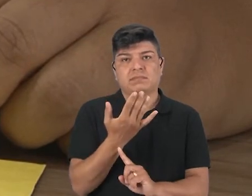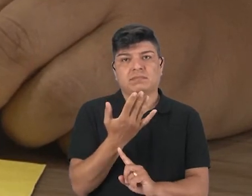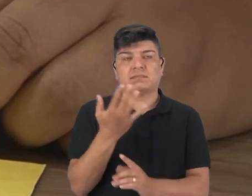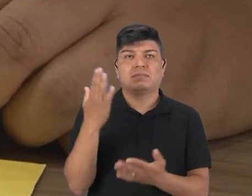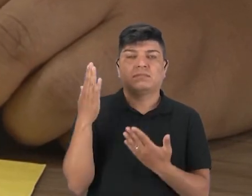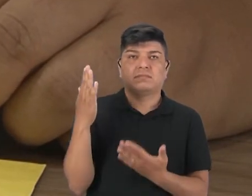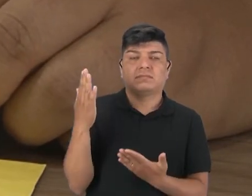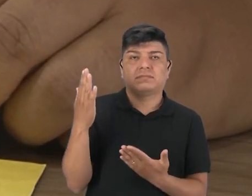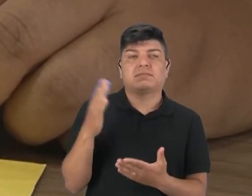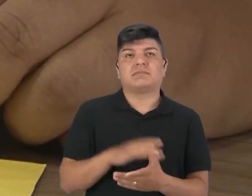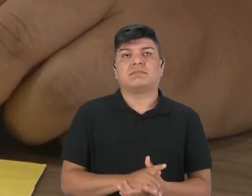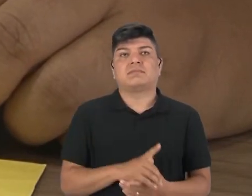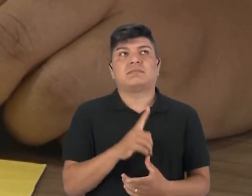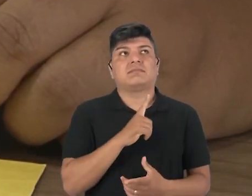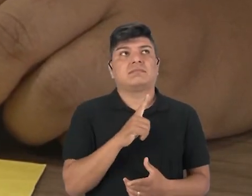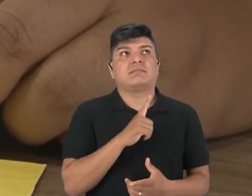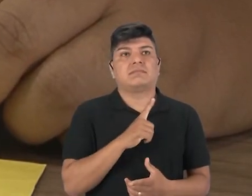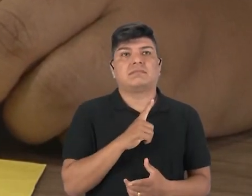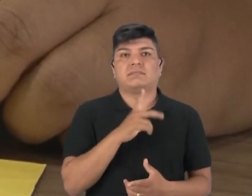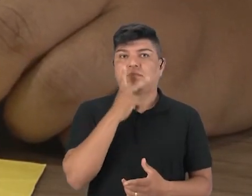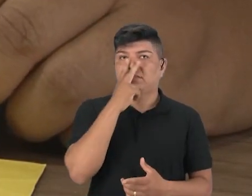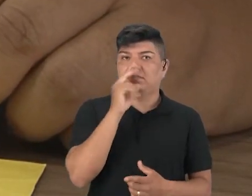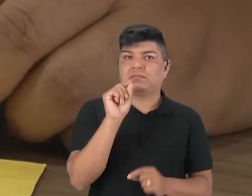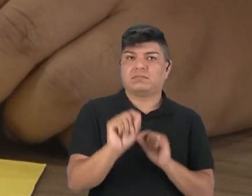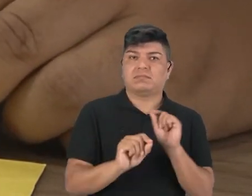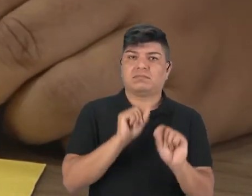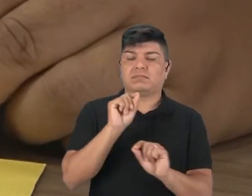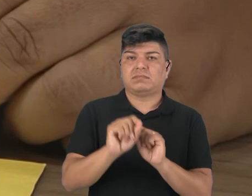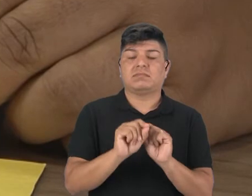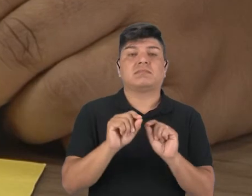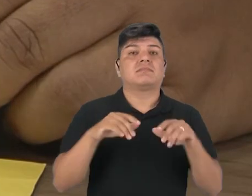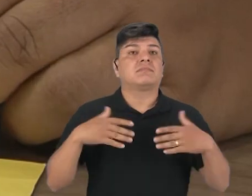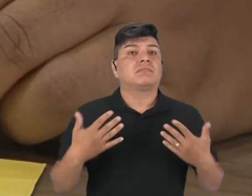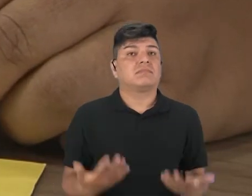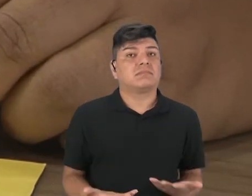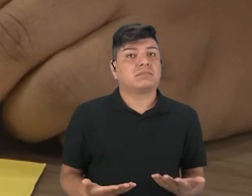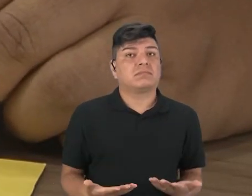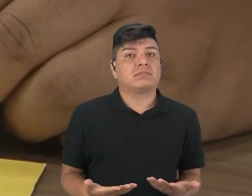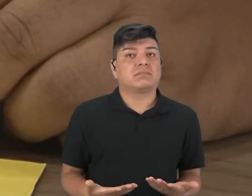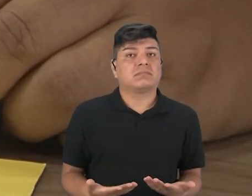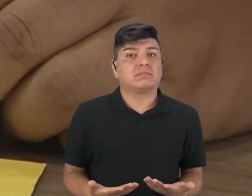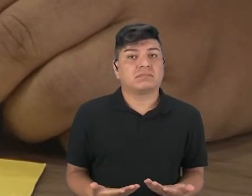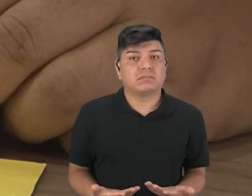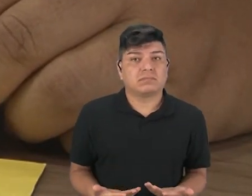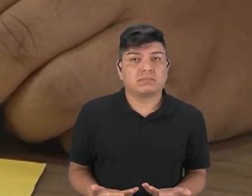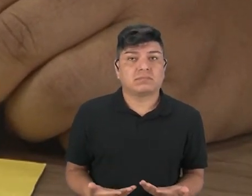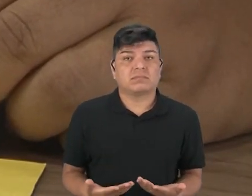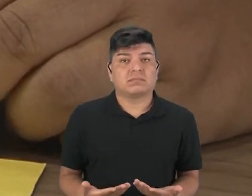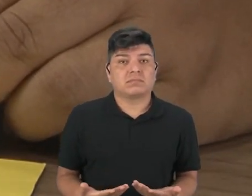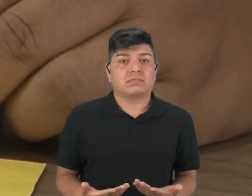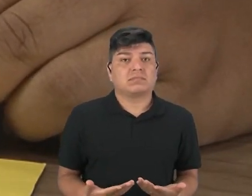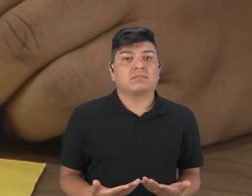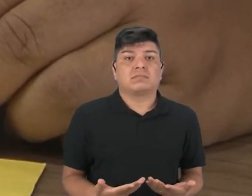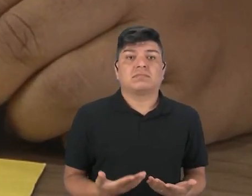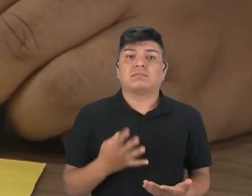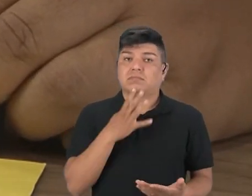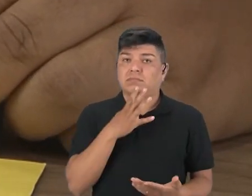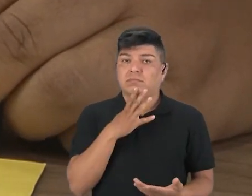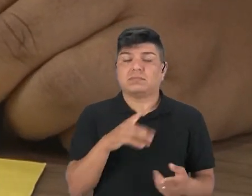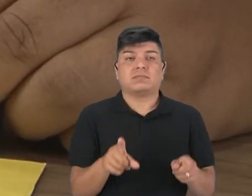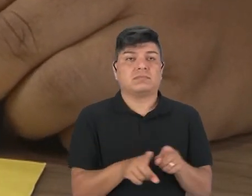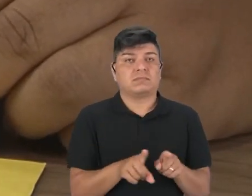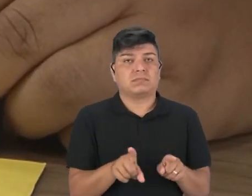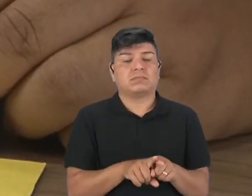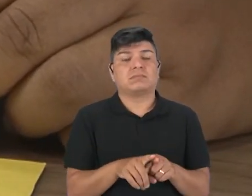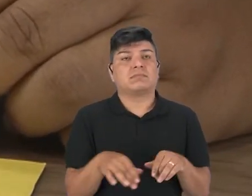do bolo. Tem um formato parecido, uma forma parecida com o outro sólido geométrico bastante